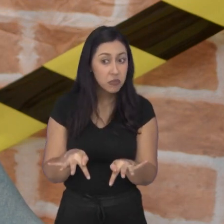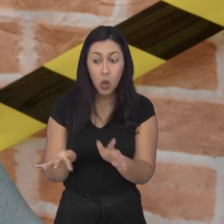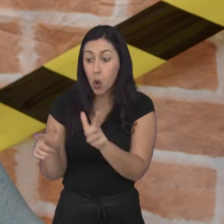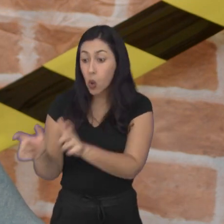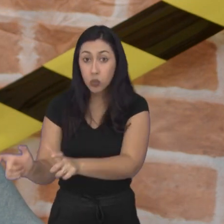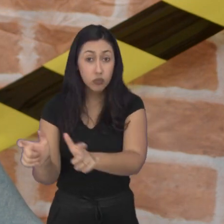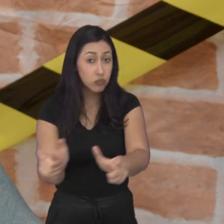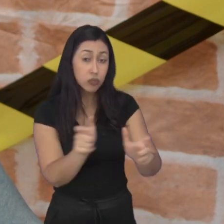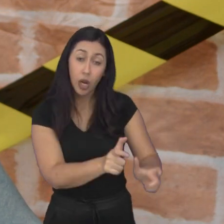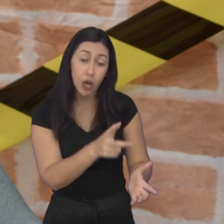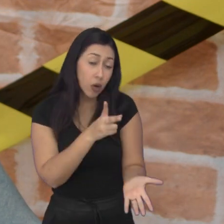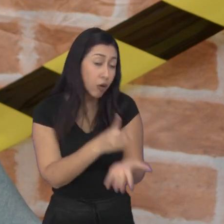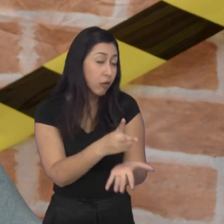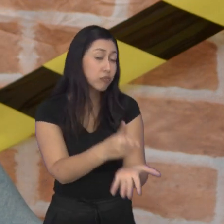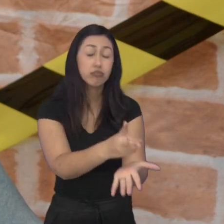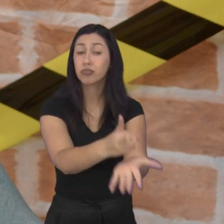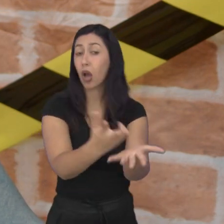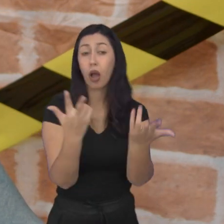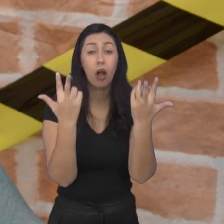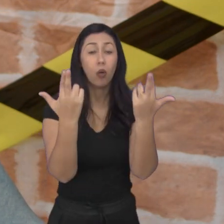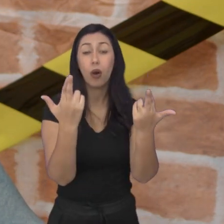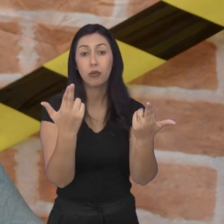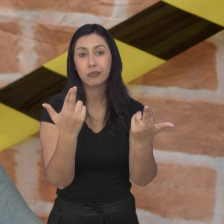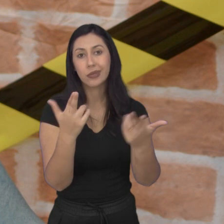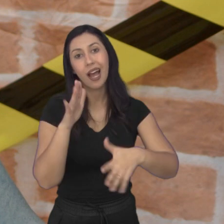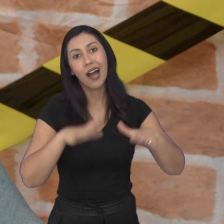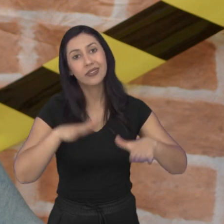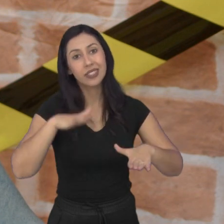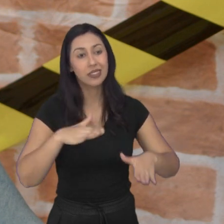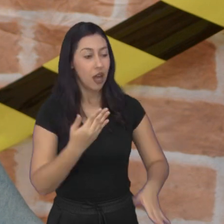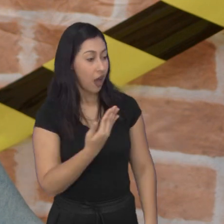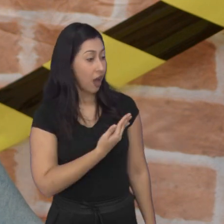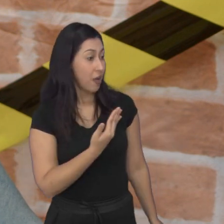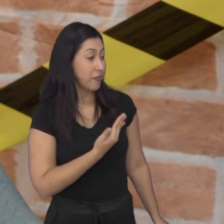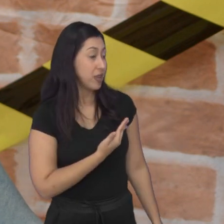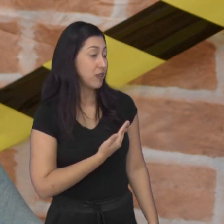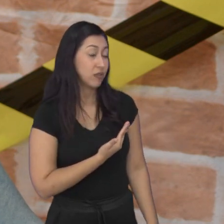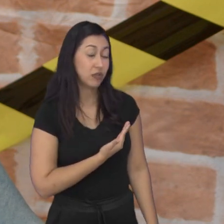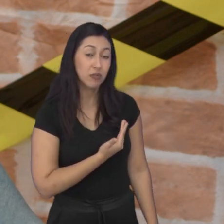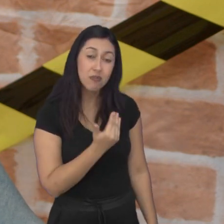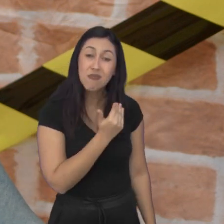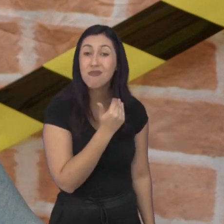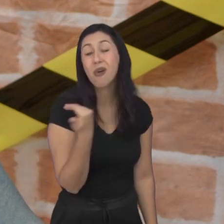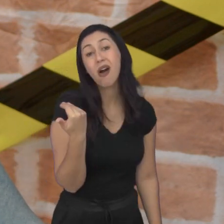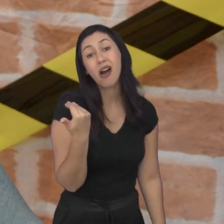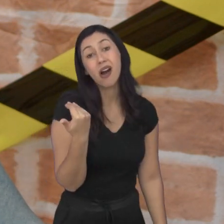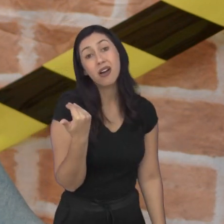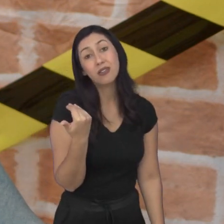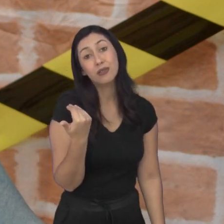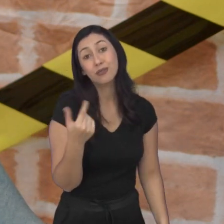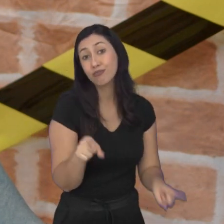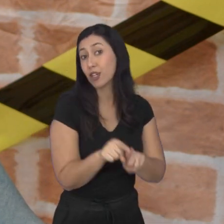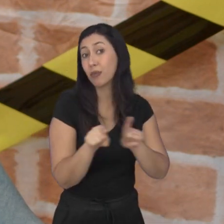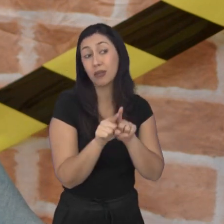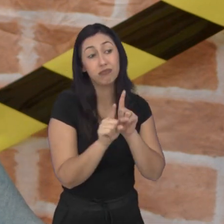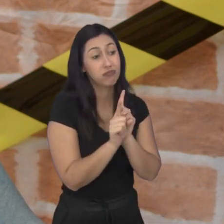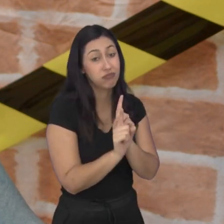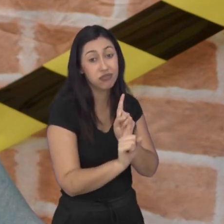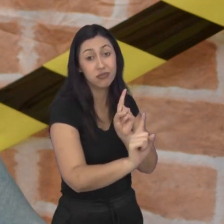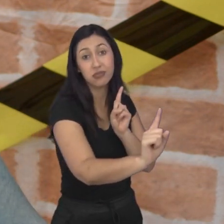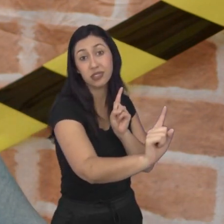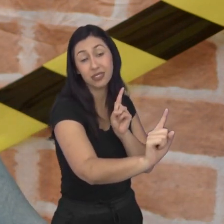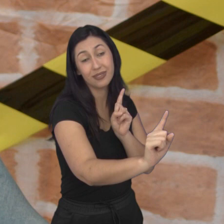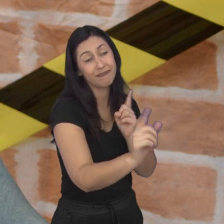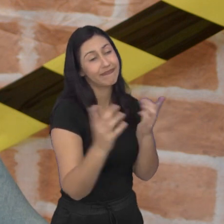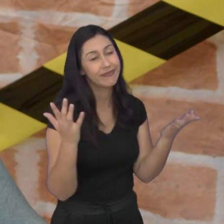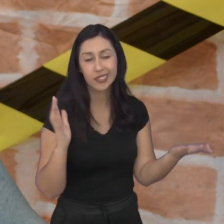fui perdendo amigos, tanto por questão de saúde, mortes, ou então até mesmo simplesmente a vida que nos